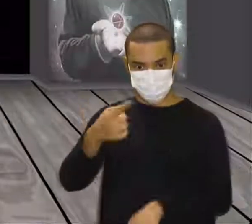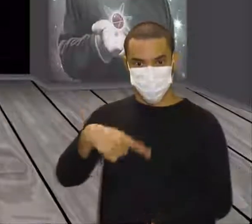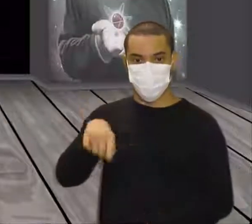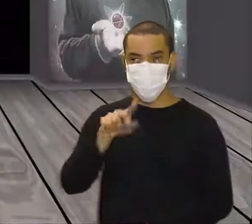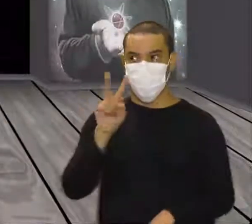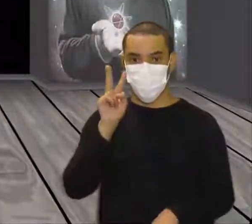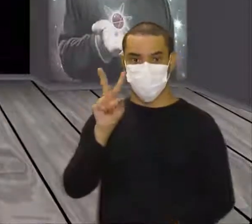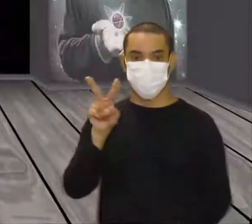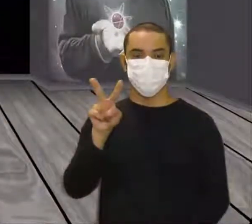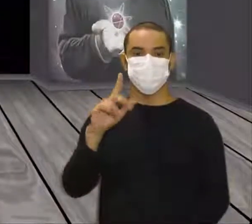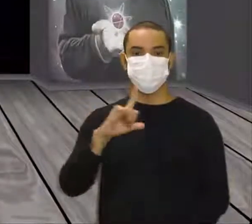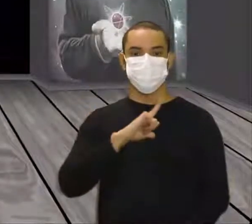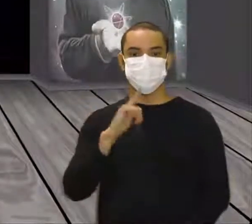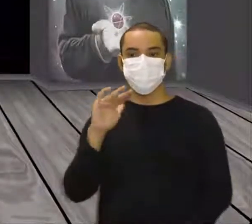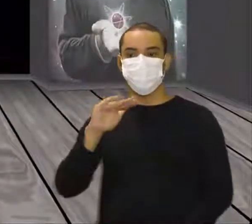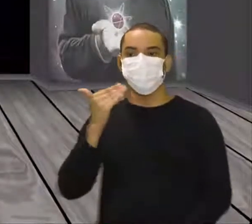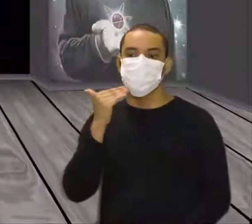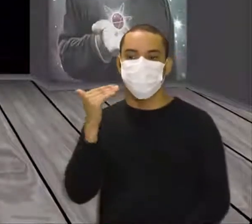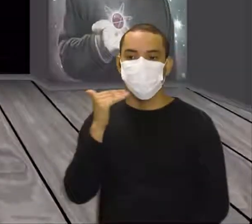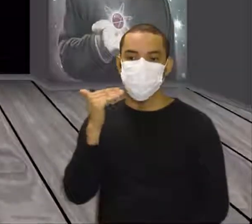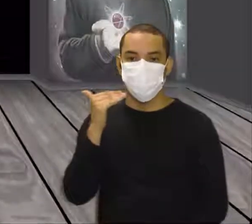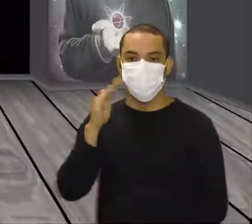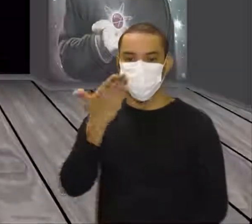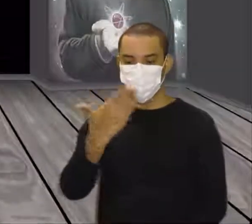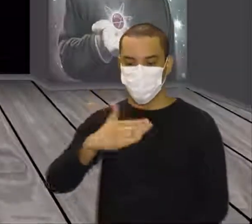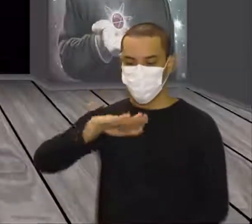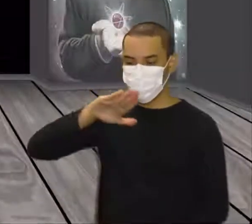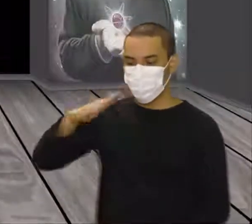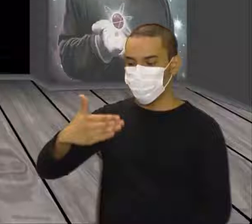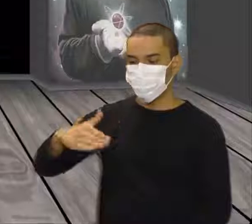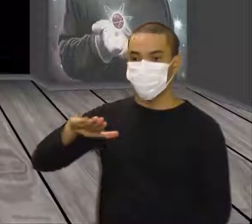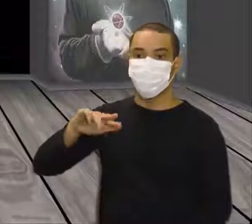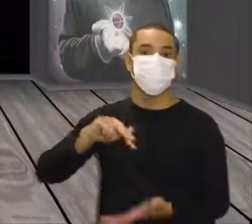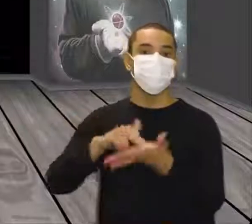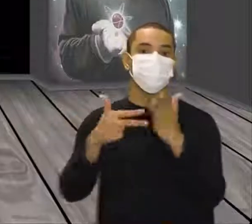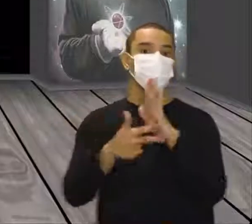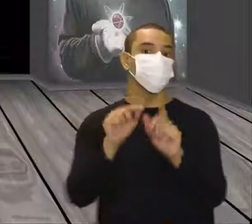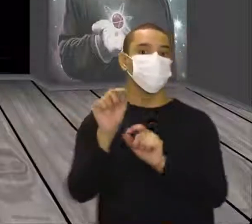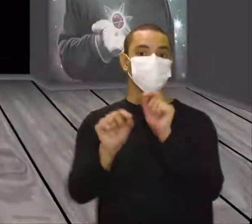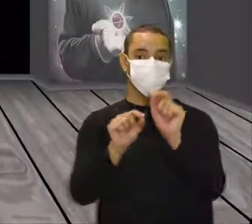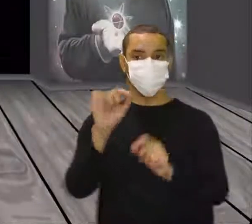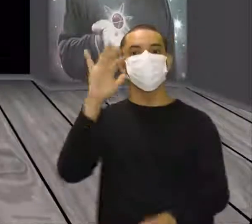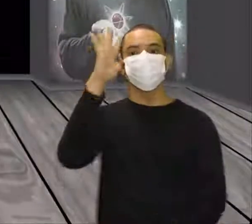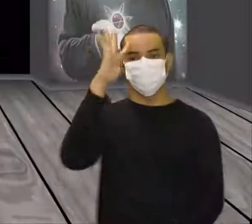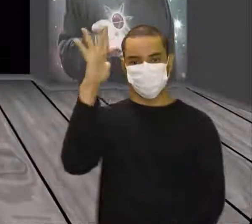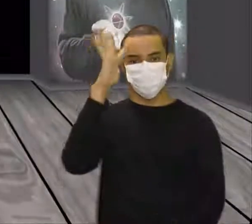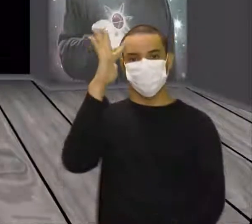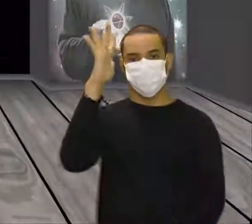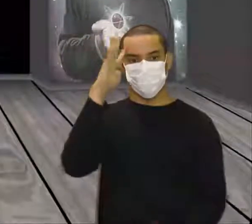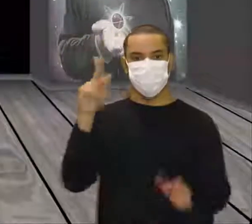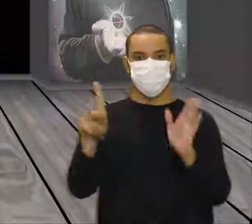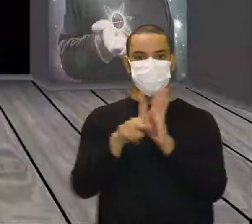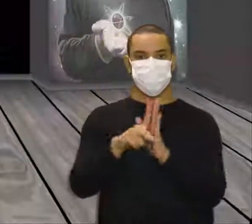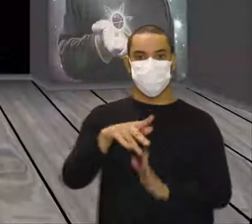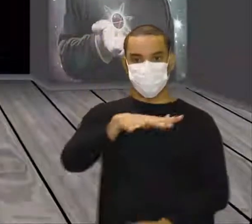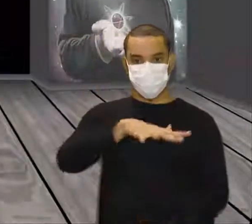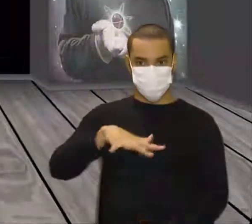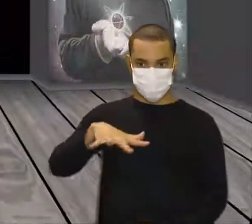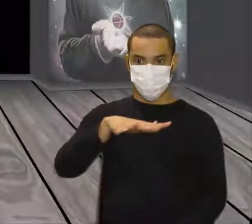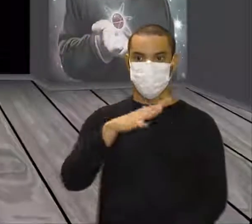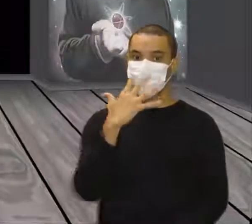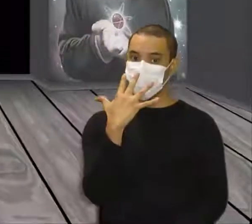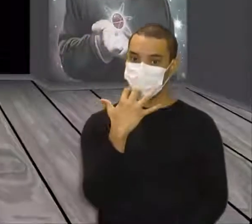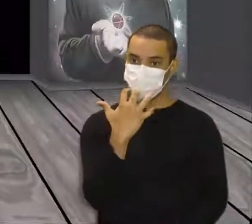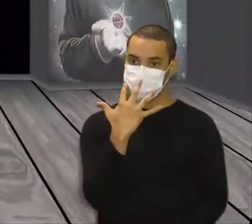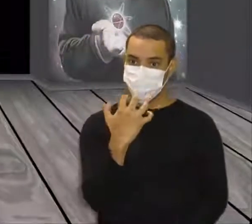ver que tem essa deformação. E isso aí foi previsto lá pela teoria da relatividade geral de Einstein,